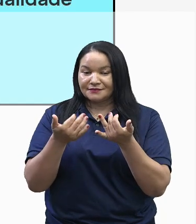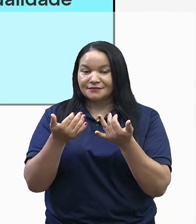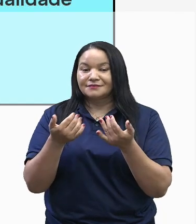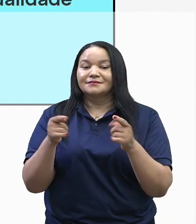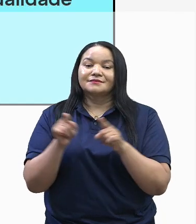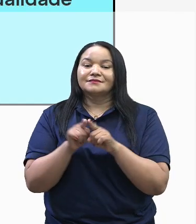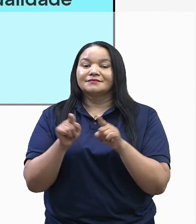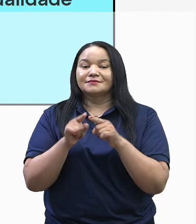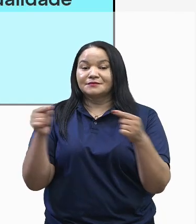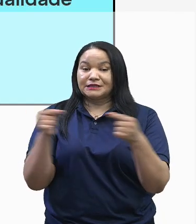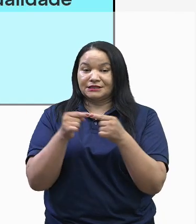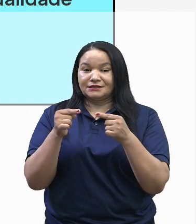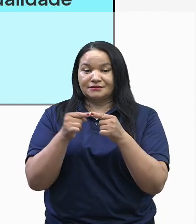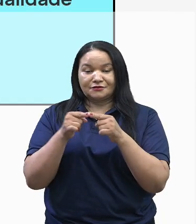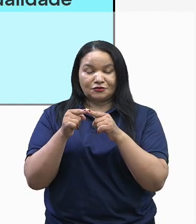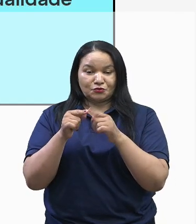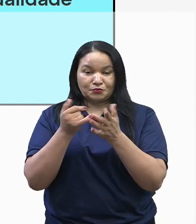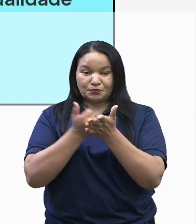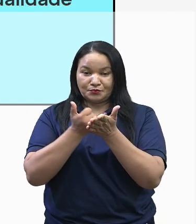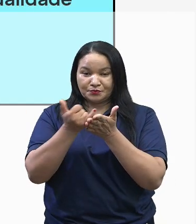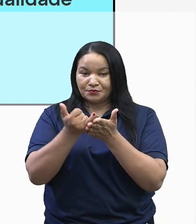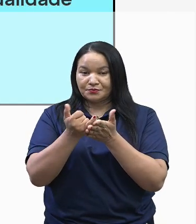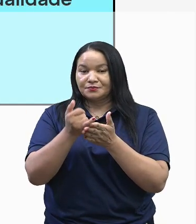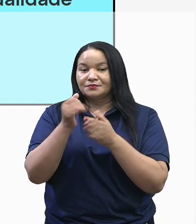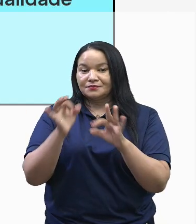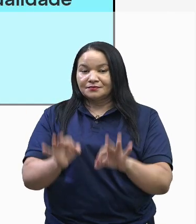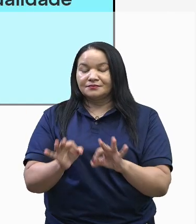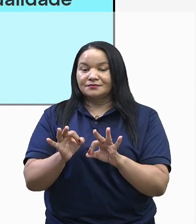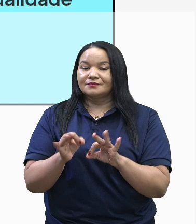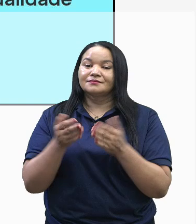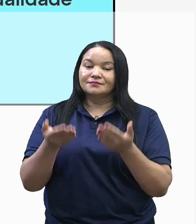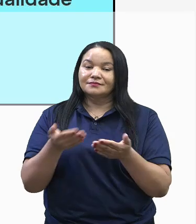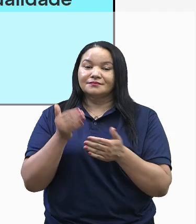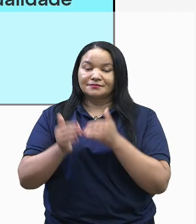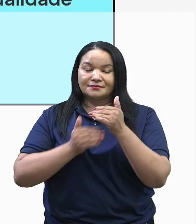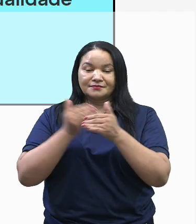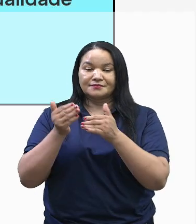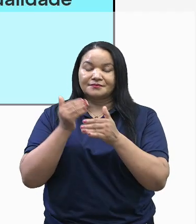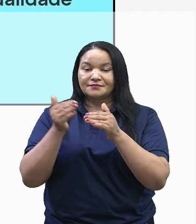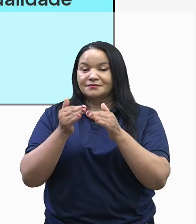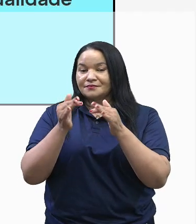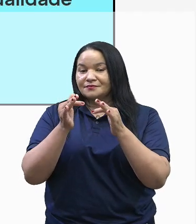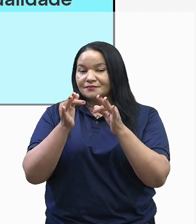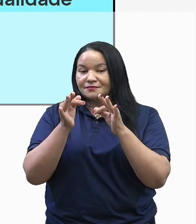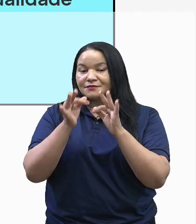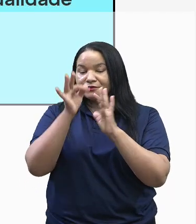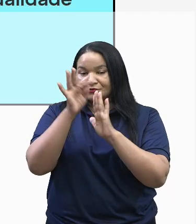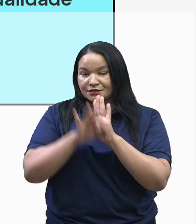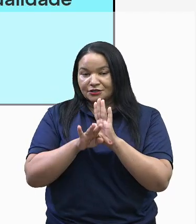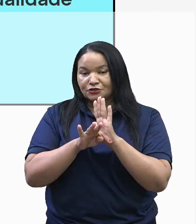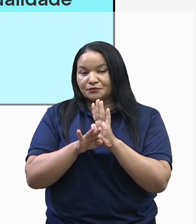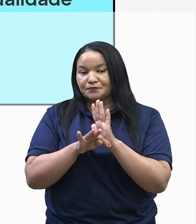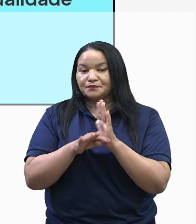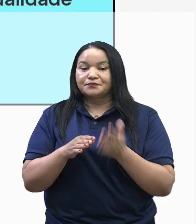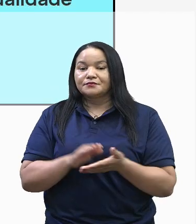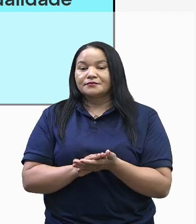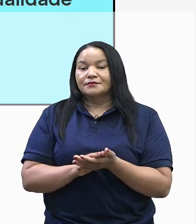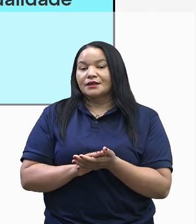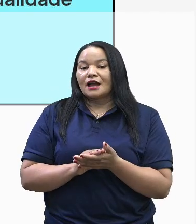ou na introdução, certo? Então, desenvolvimento do texto. Muitos alunos